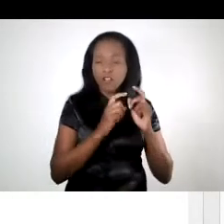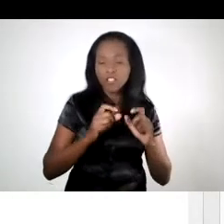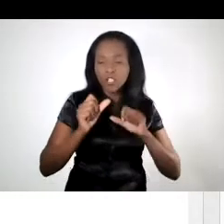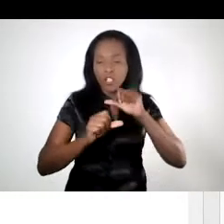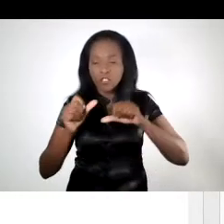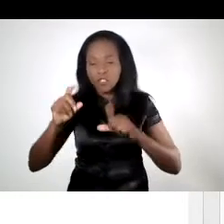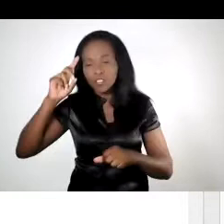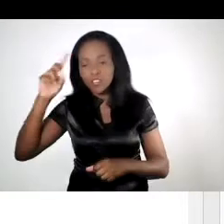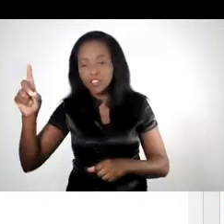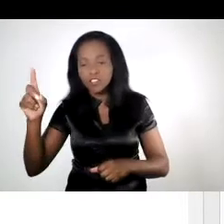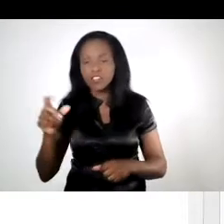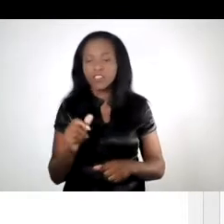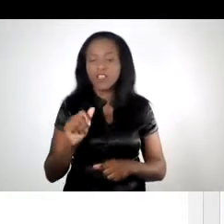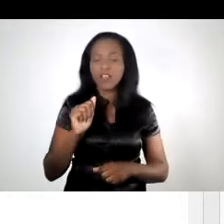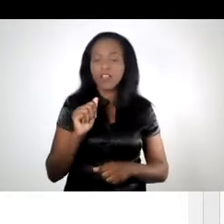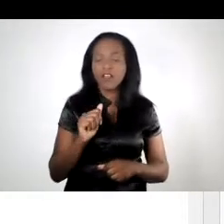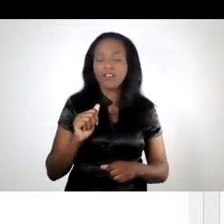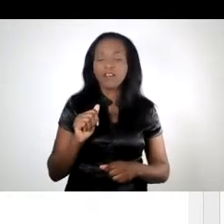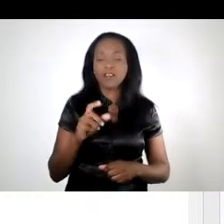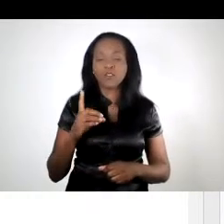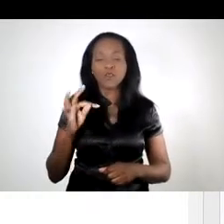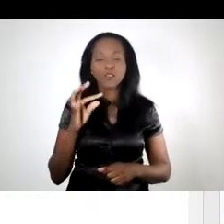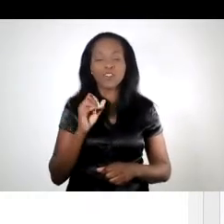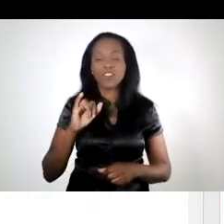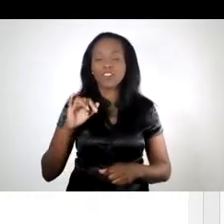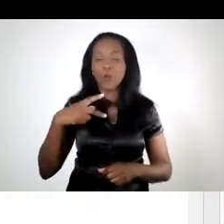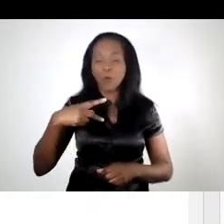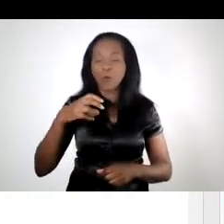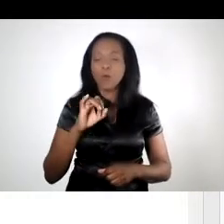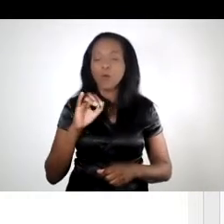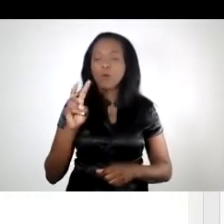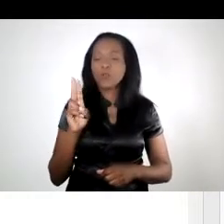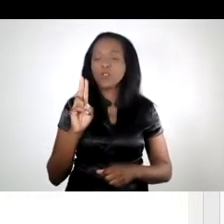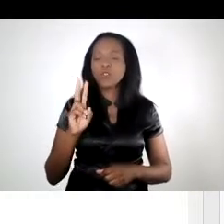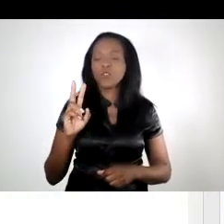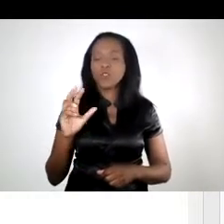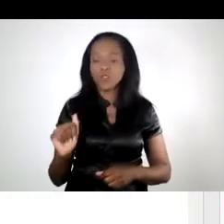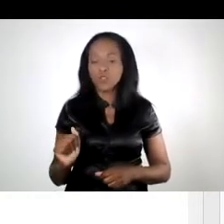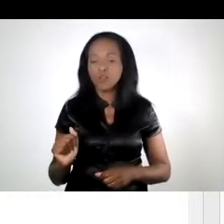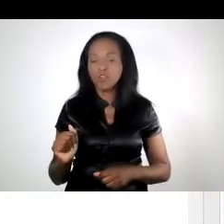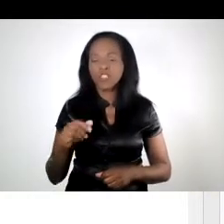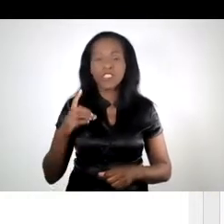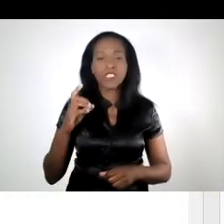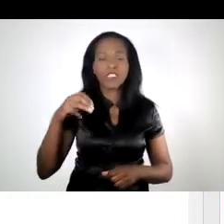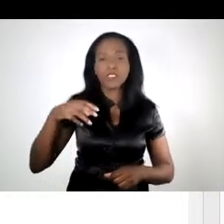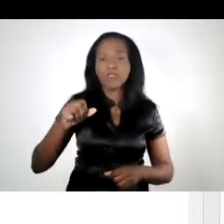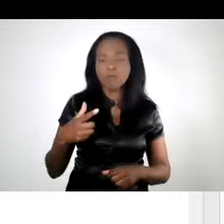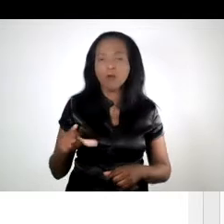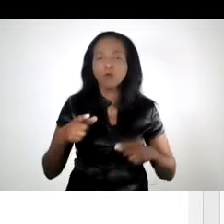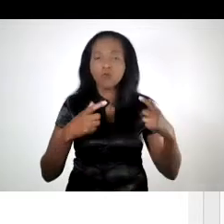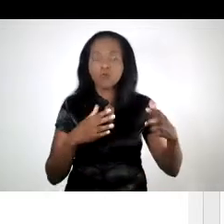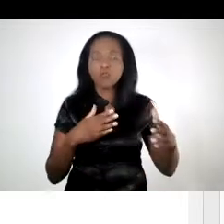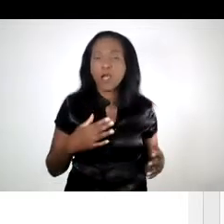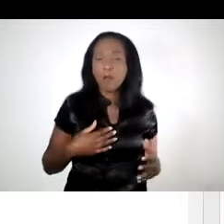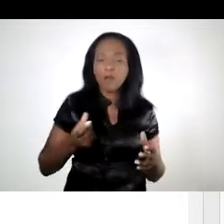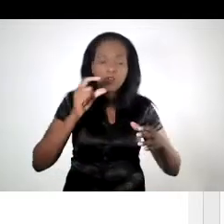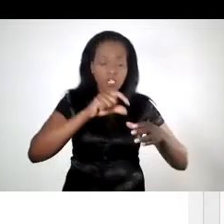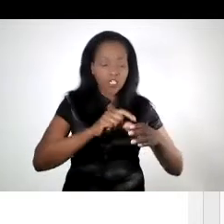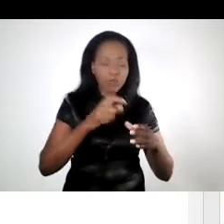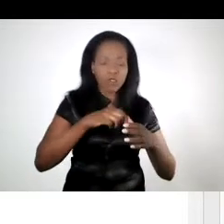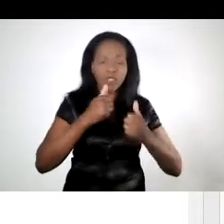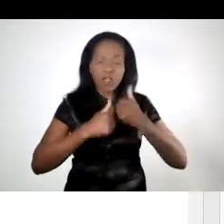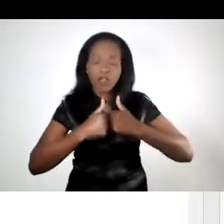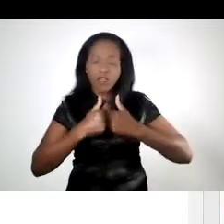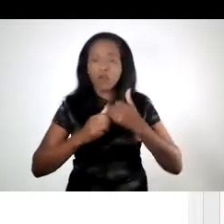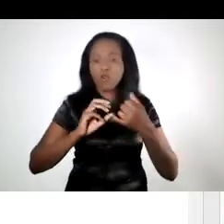a poiúva ou a demão. De onde eu venho, plantamos arroz, feijão, milho, inhame,